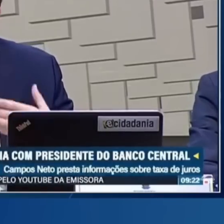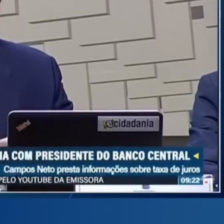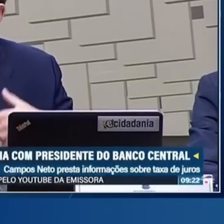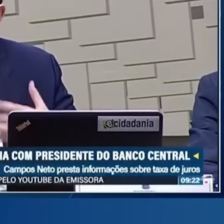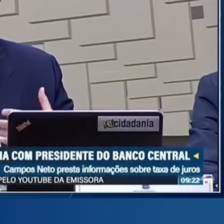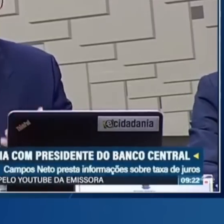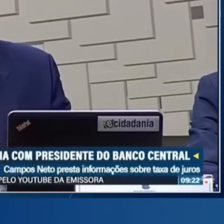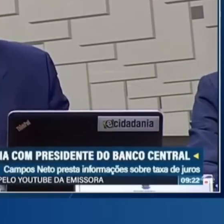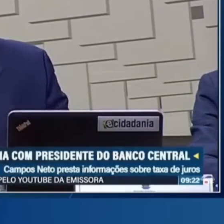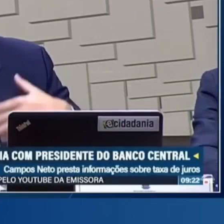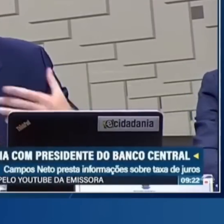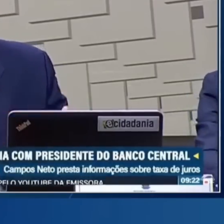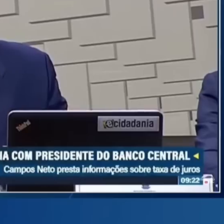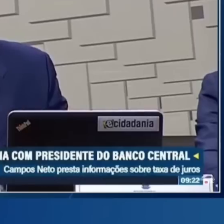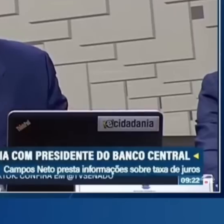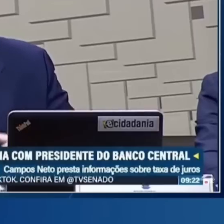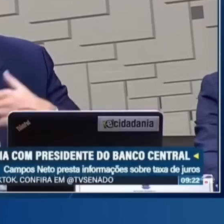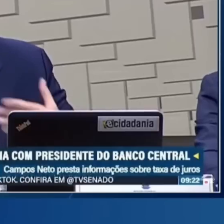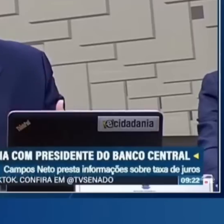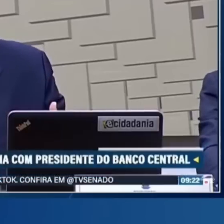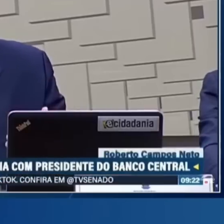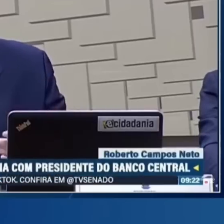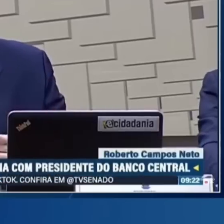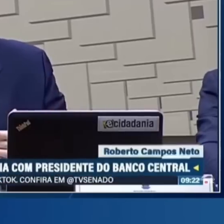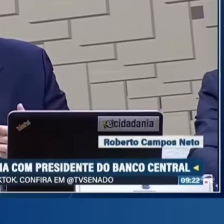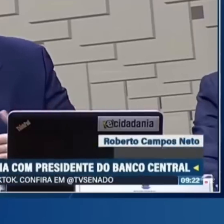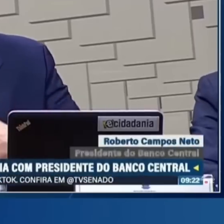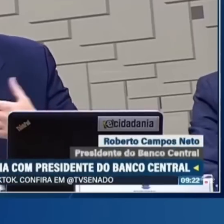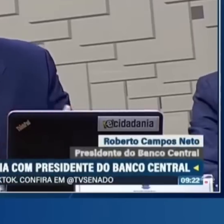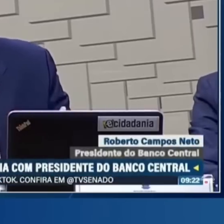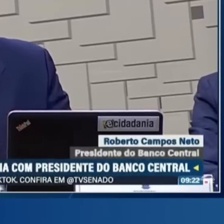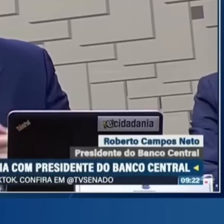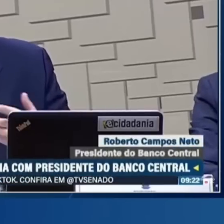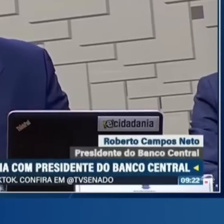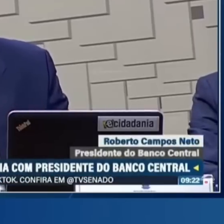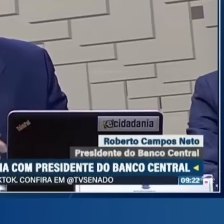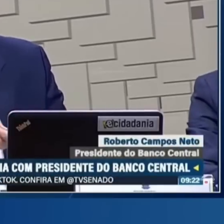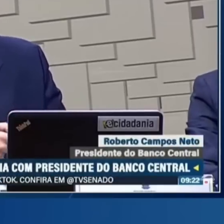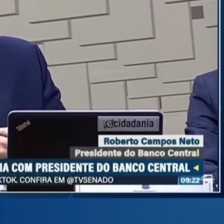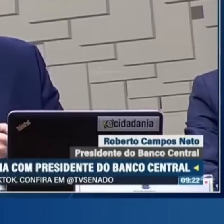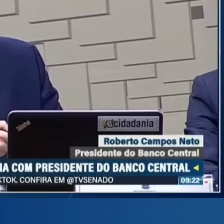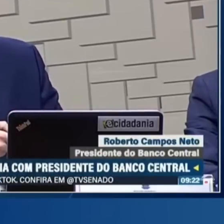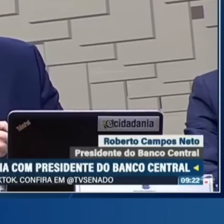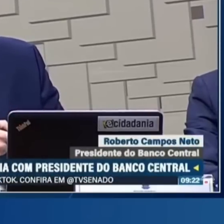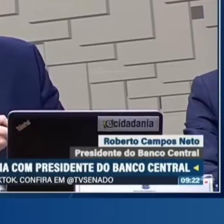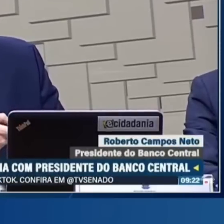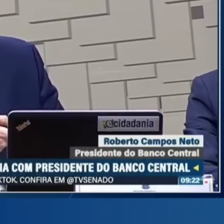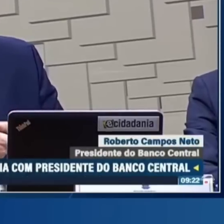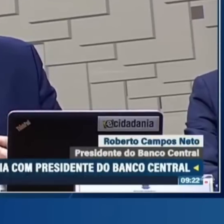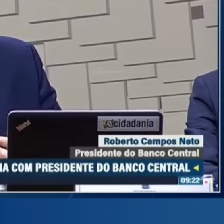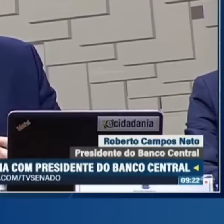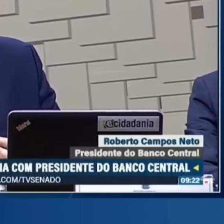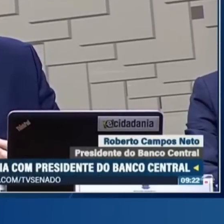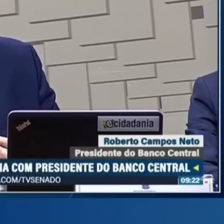do não objetivo das metas de inflação, seja também algum tipo de manejo ali da própria meta de